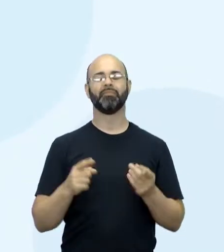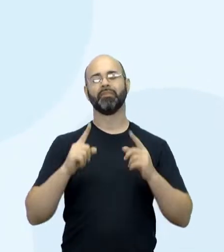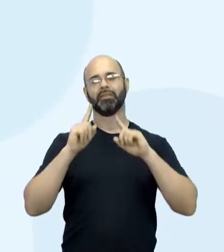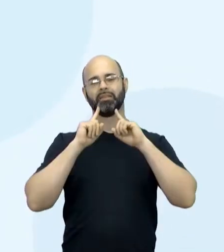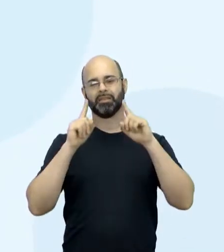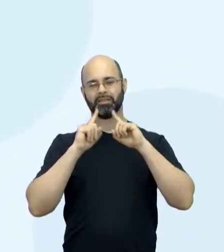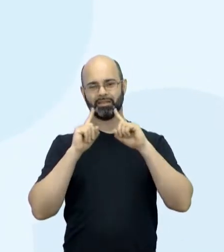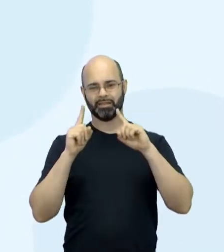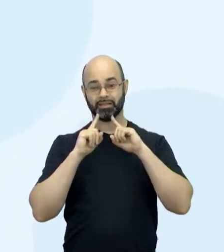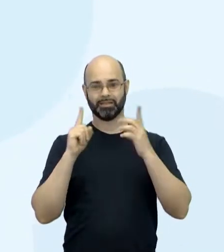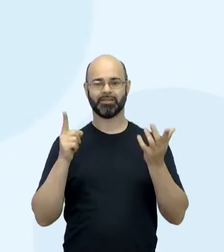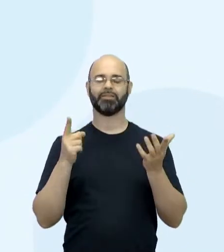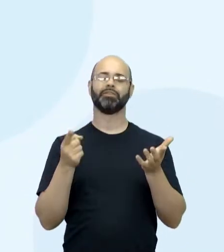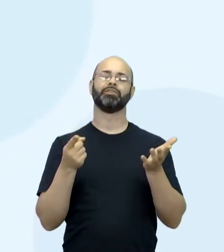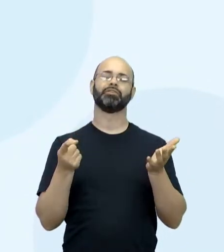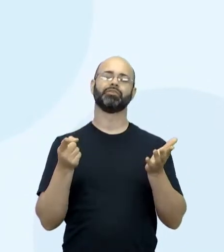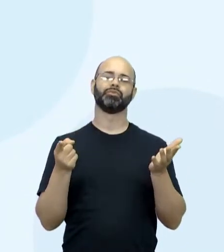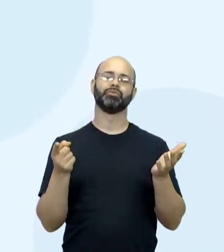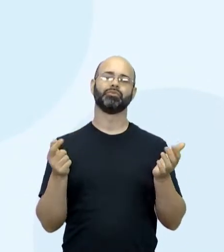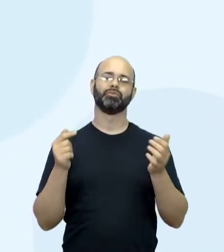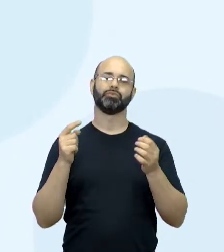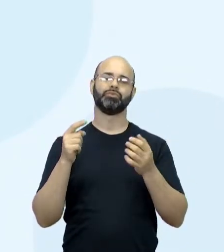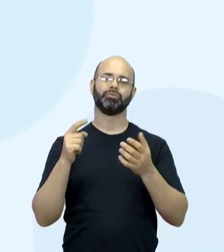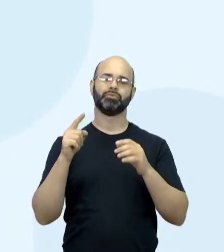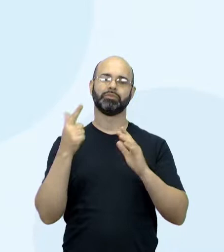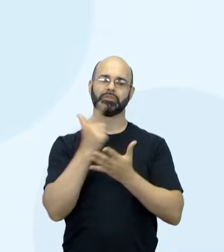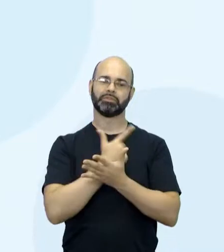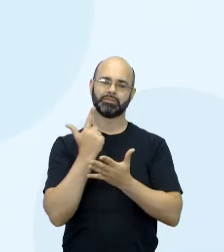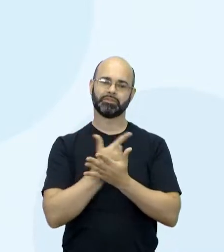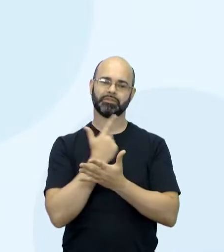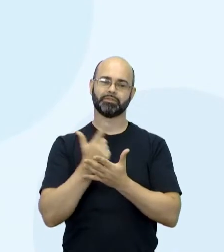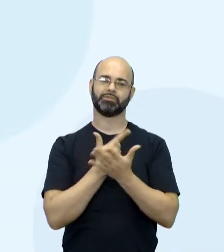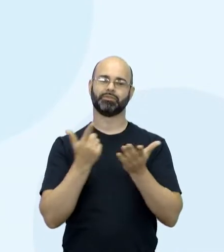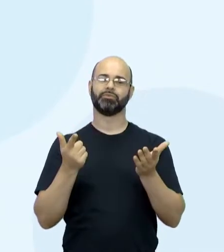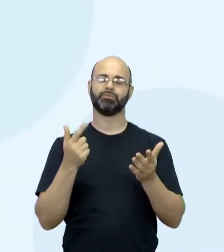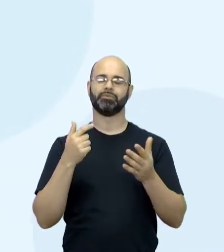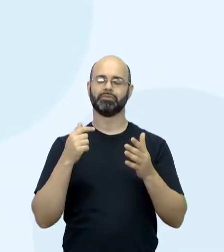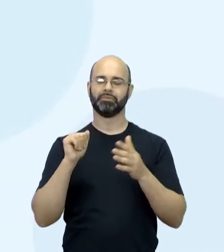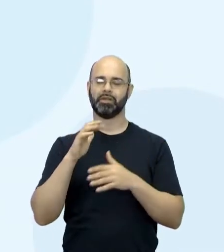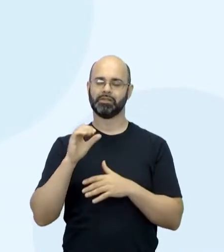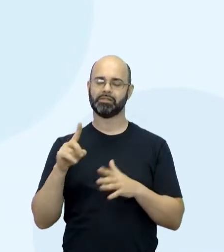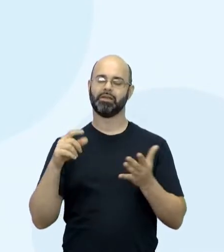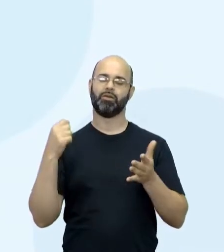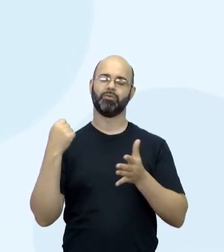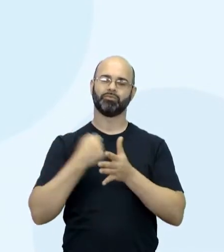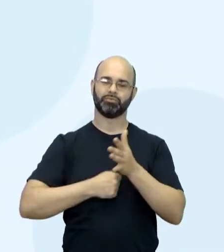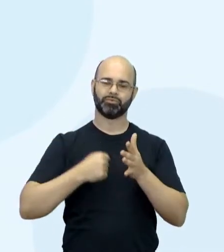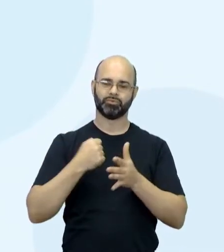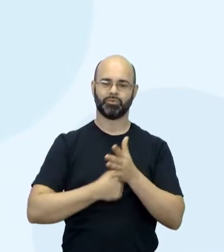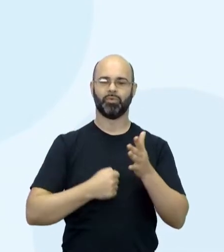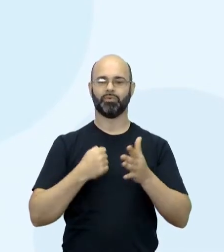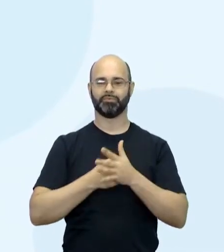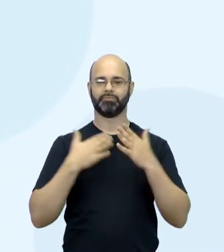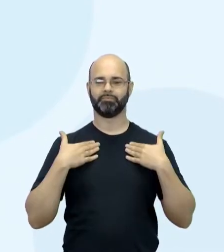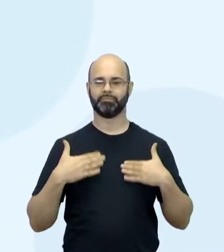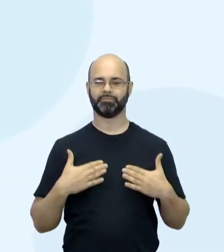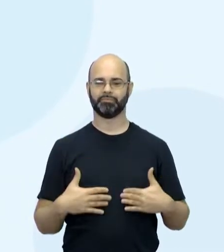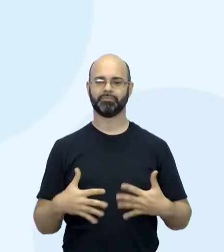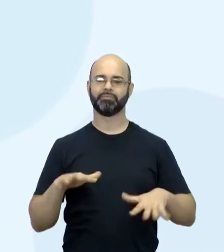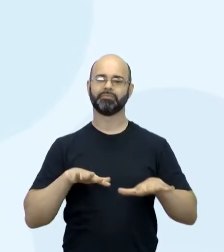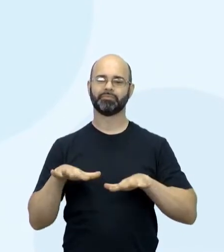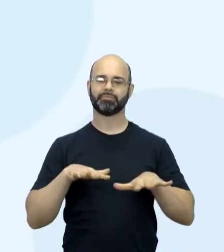em ação, luta com prática corporal, a estética do corpo. Estamos juntos. Olha só, os eixos estruturantes desta aula